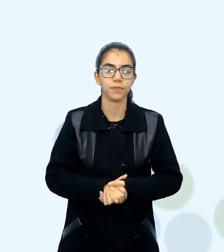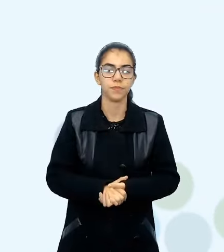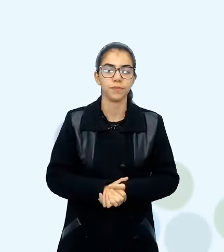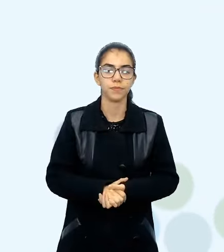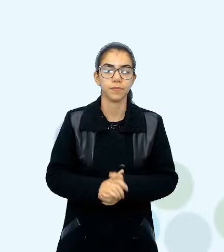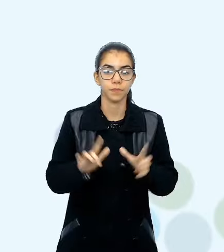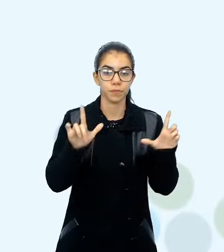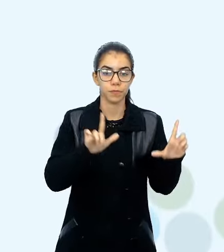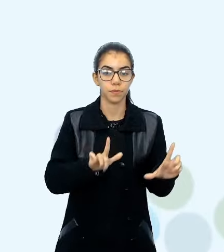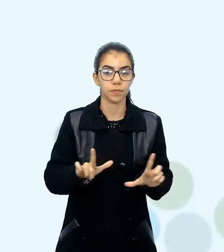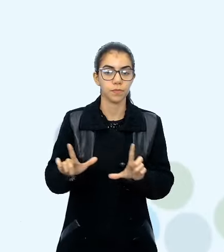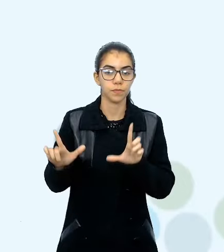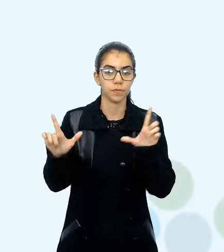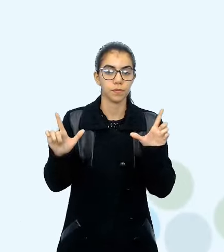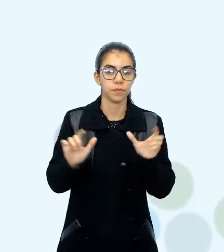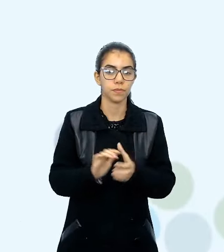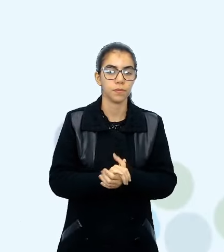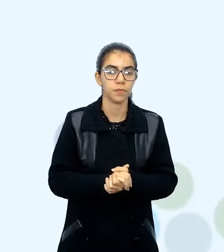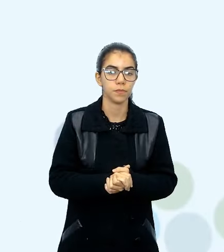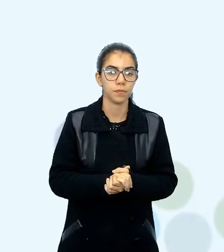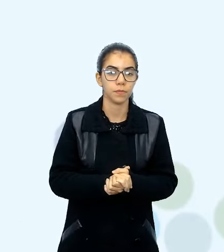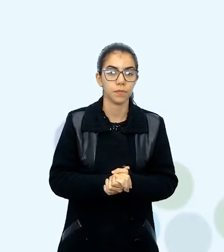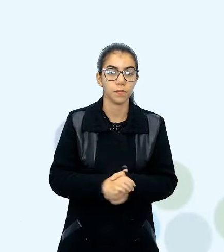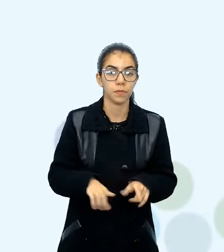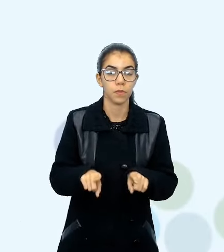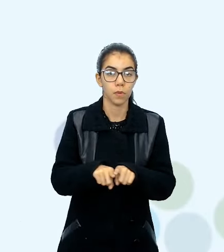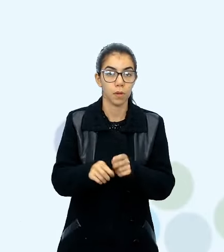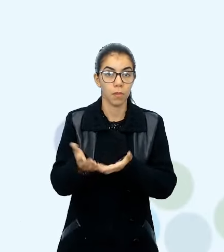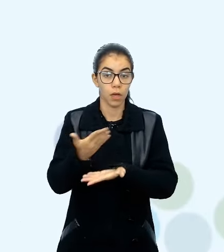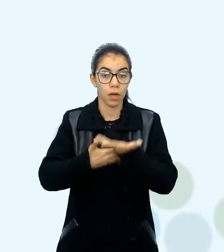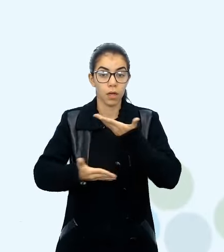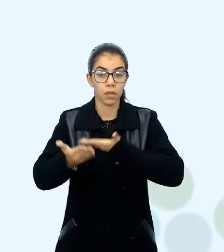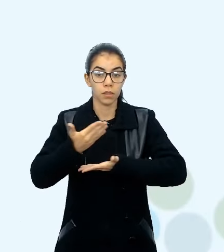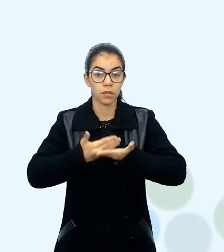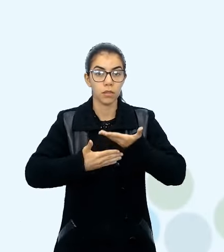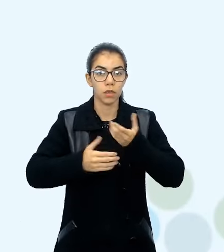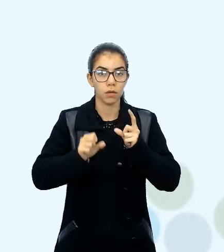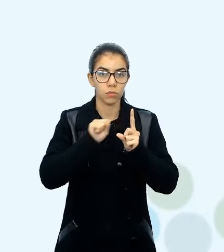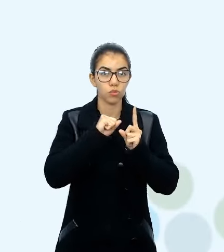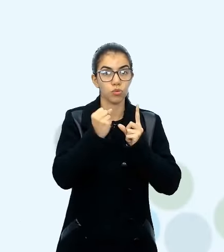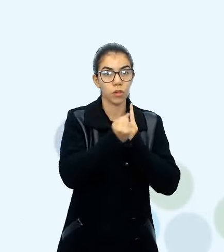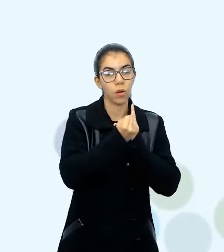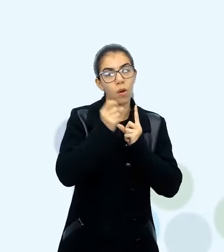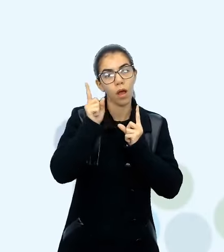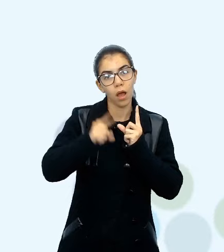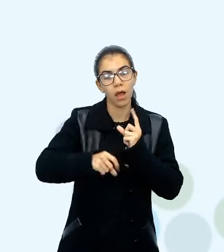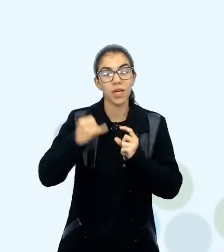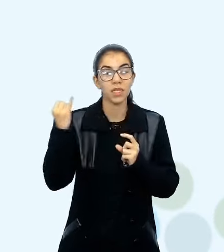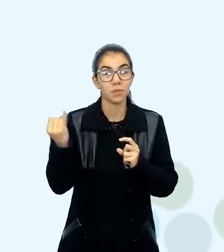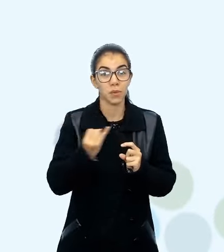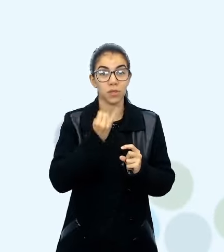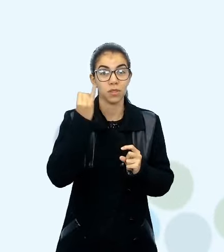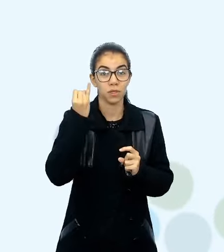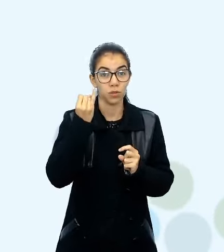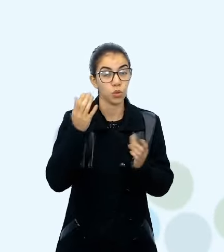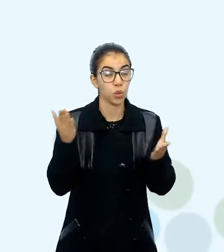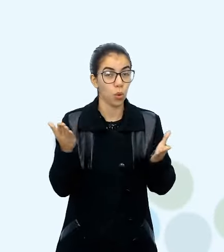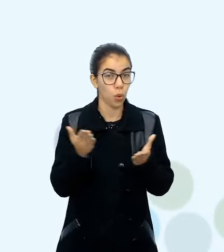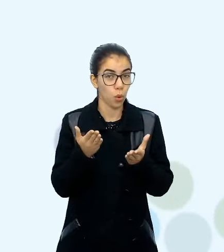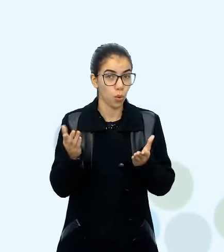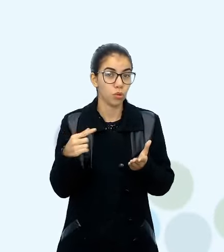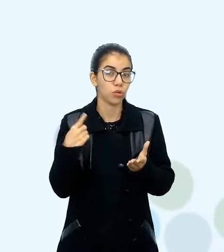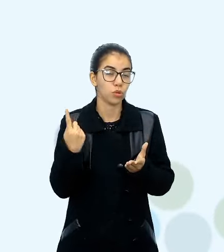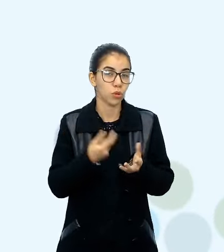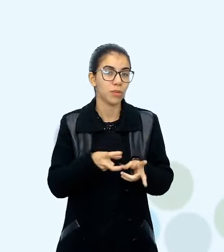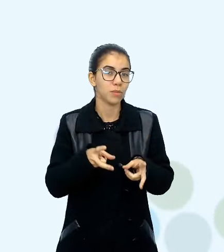O próximo. As interações sociais, né? Uma das questões mais importantes hoje em dia que a gente vê,